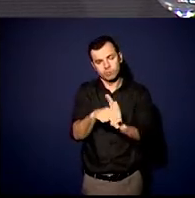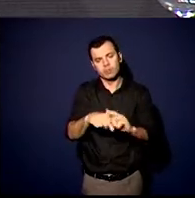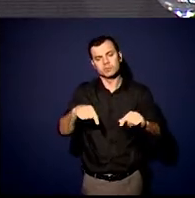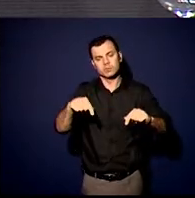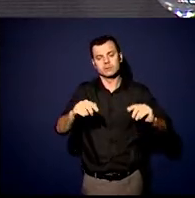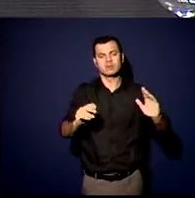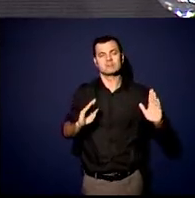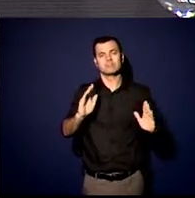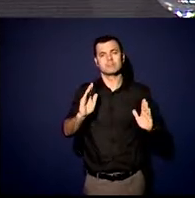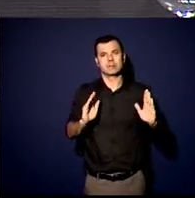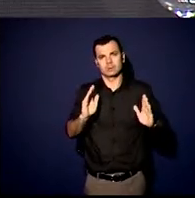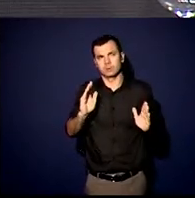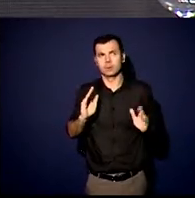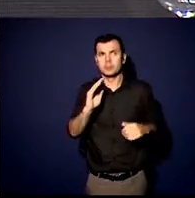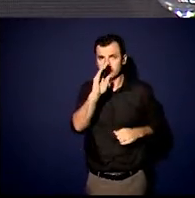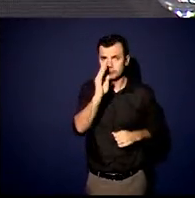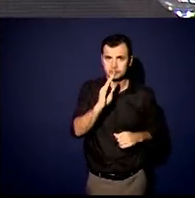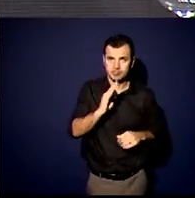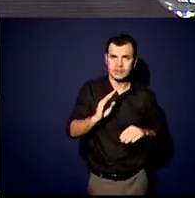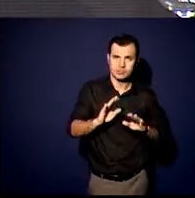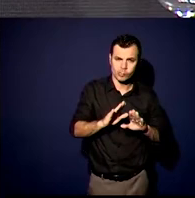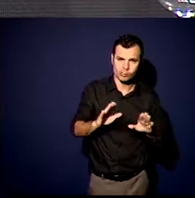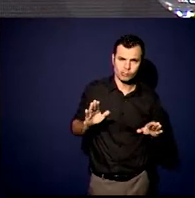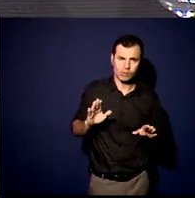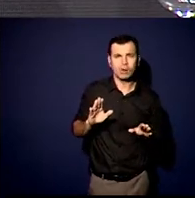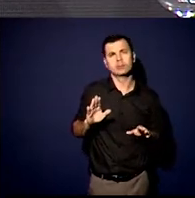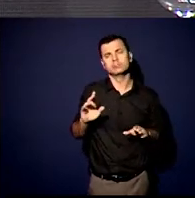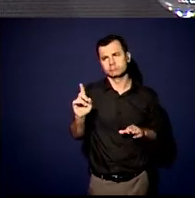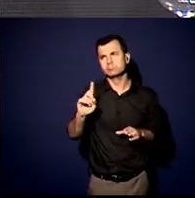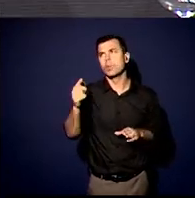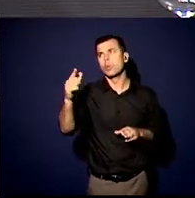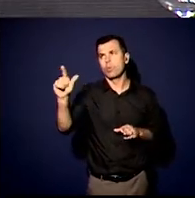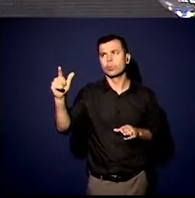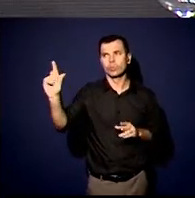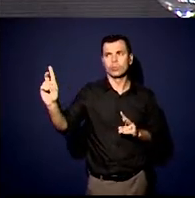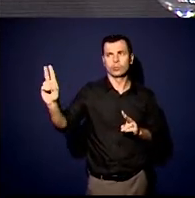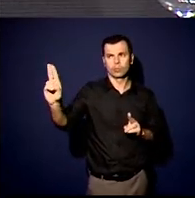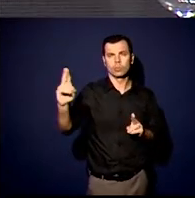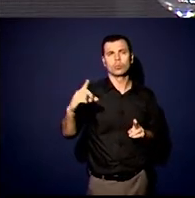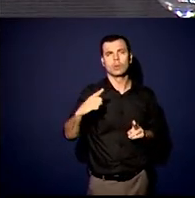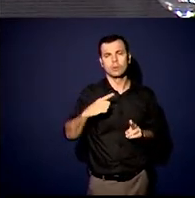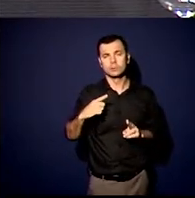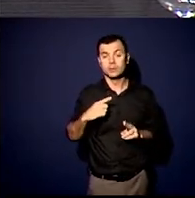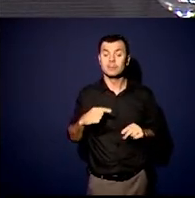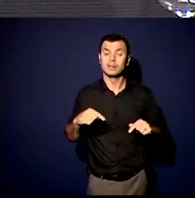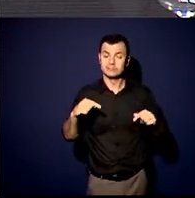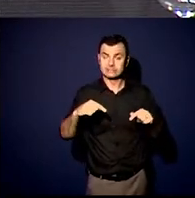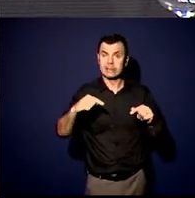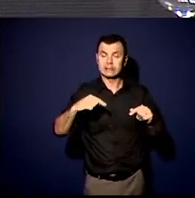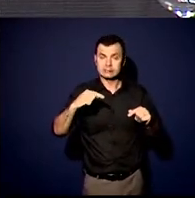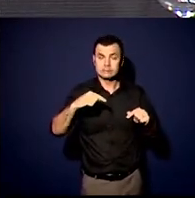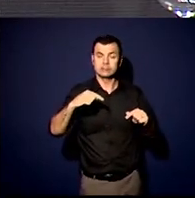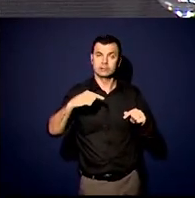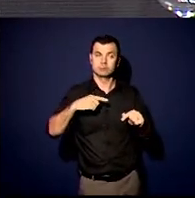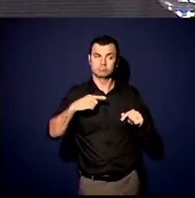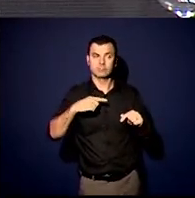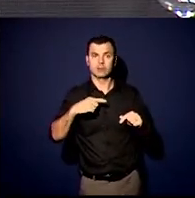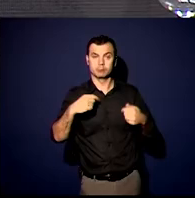algo exclusivamente brasileiro mas claro que é algo que chama atenção no cenário nacional e